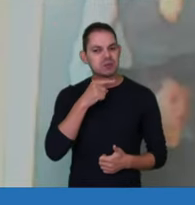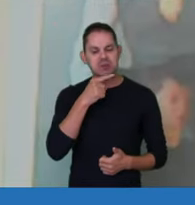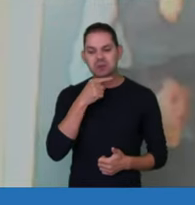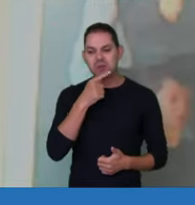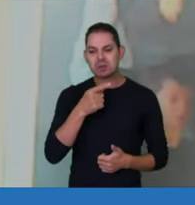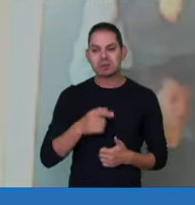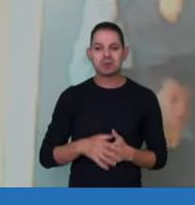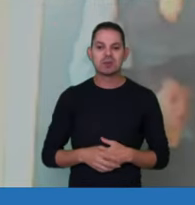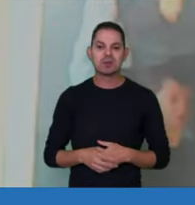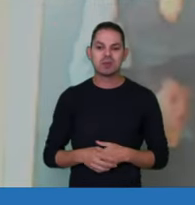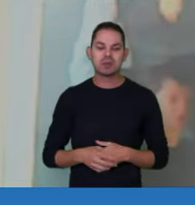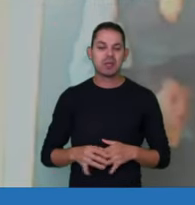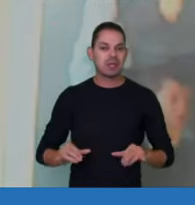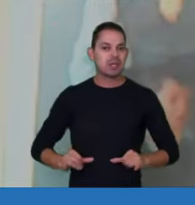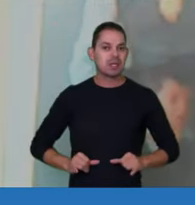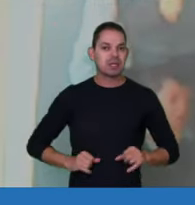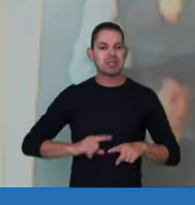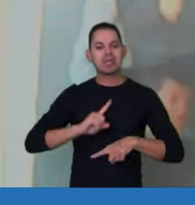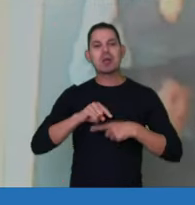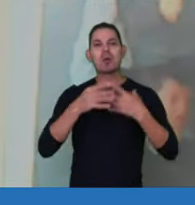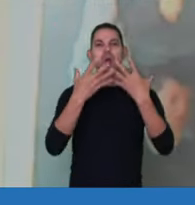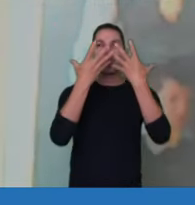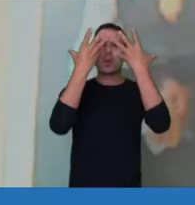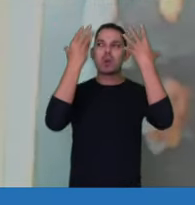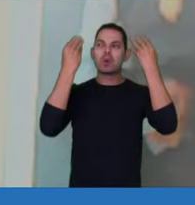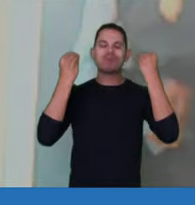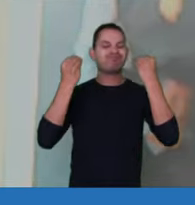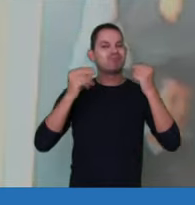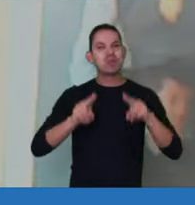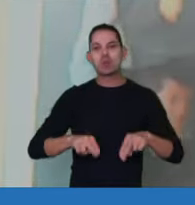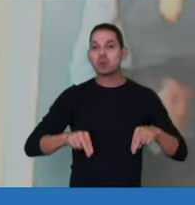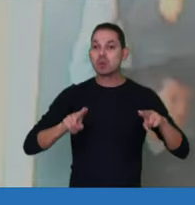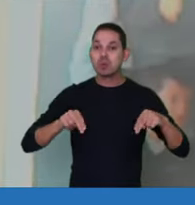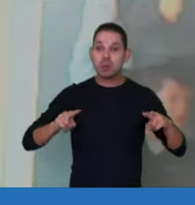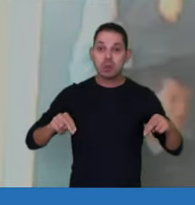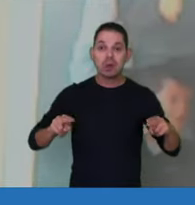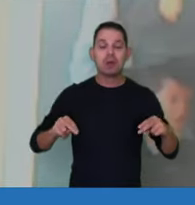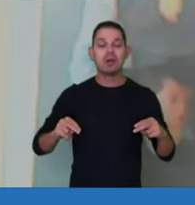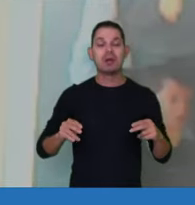E é uma ferida que não vai cicatrizar. E agora,